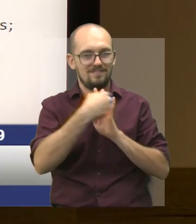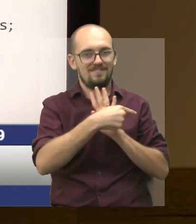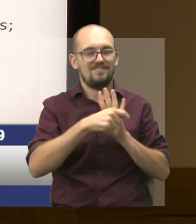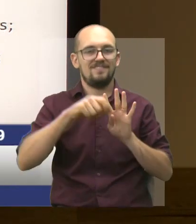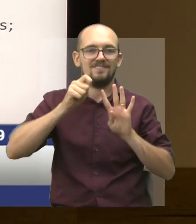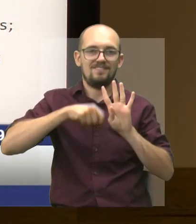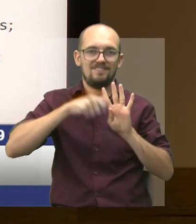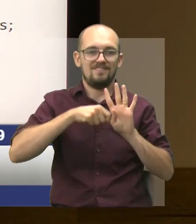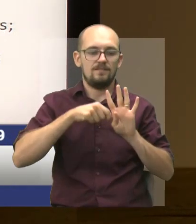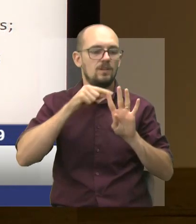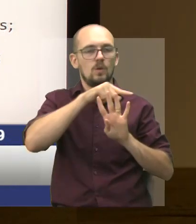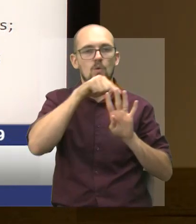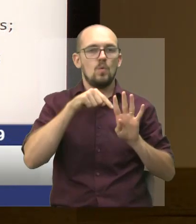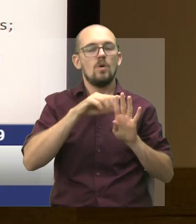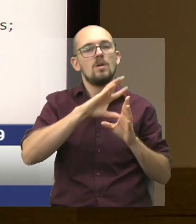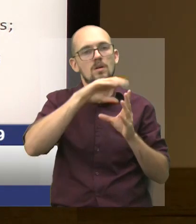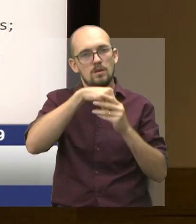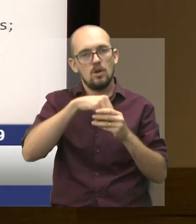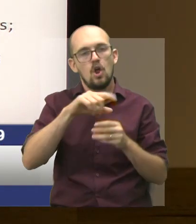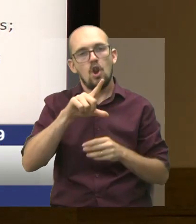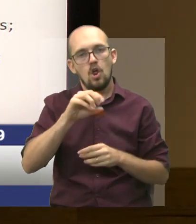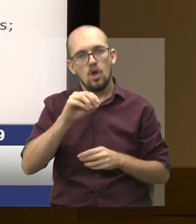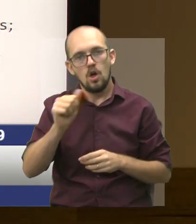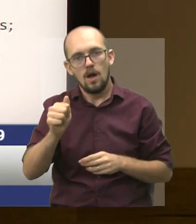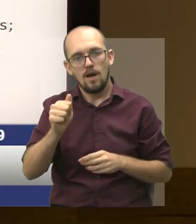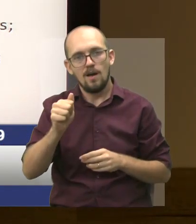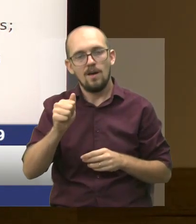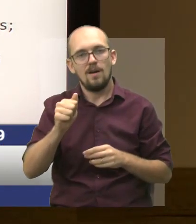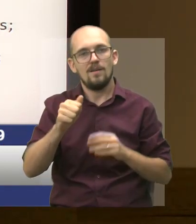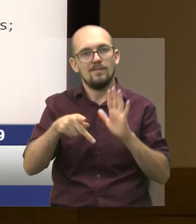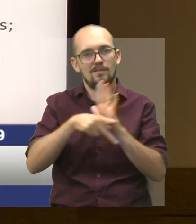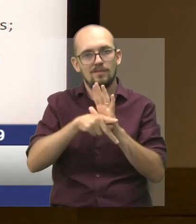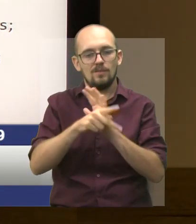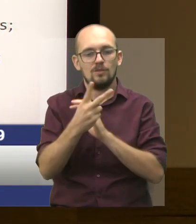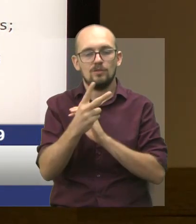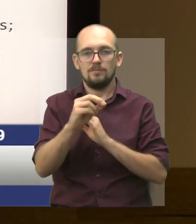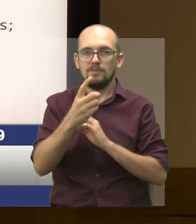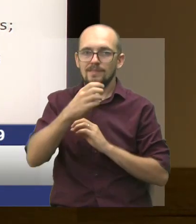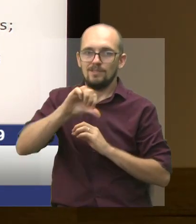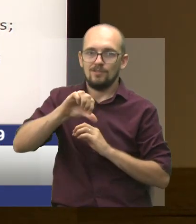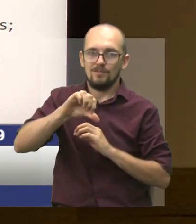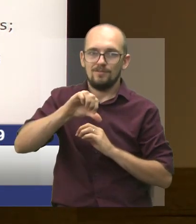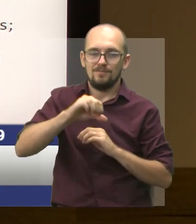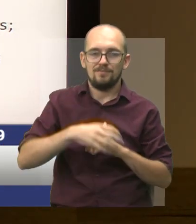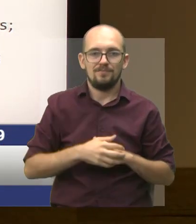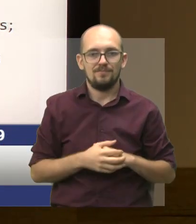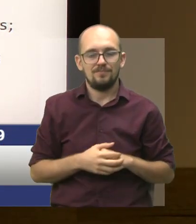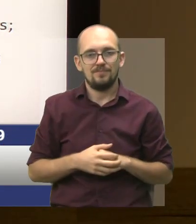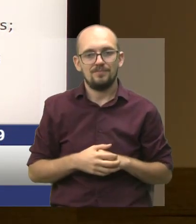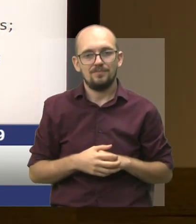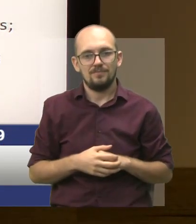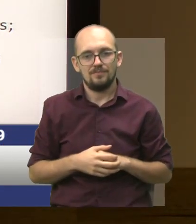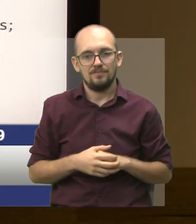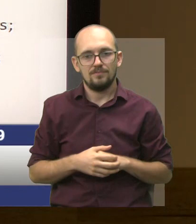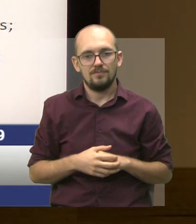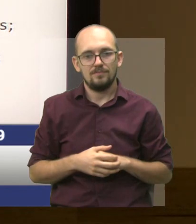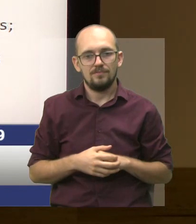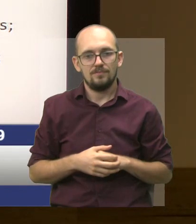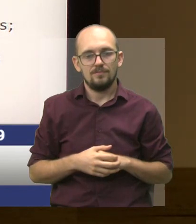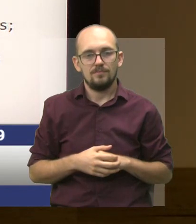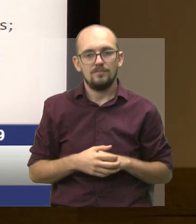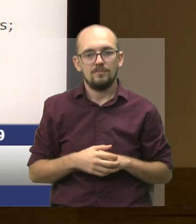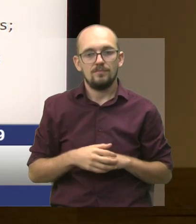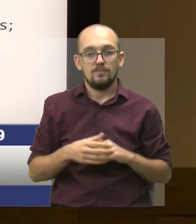à LOA, à LDO, do ano de 2019. Aqui a gente está falando já do ano